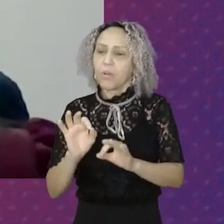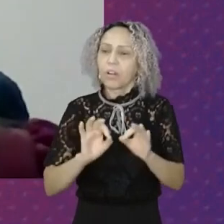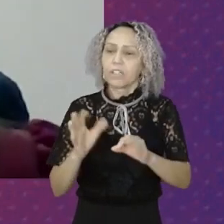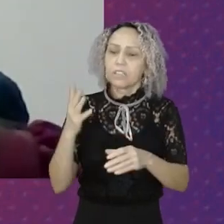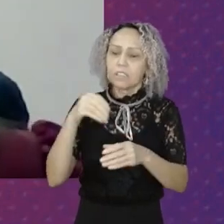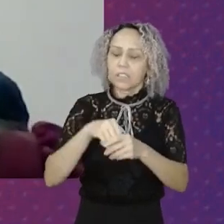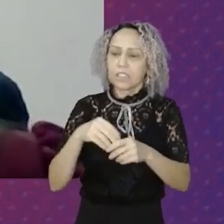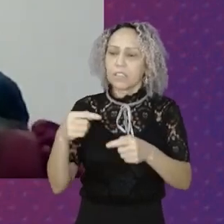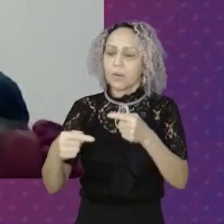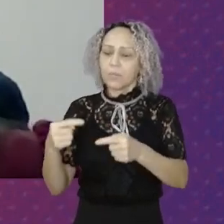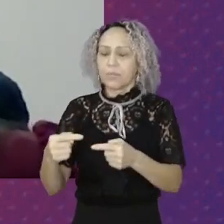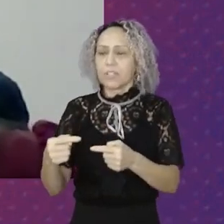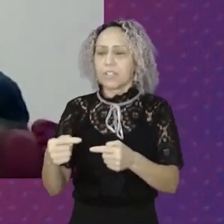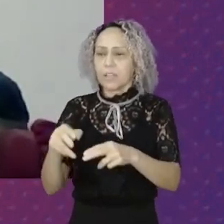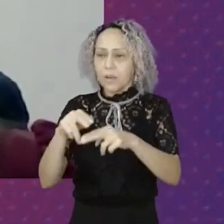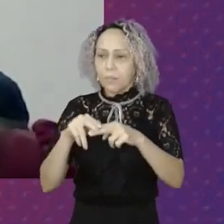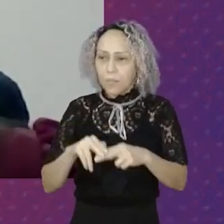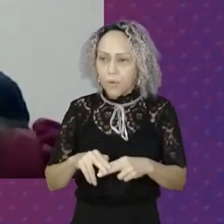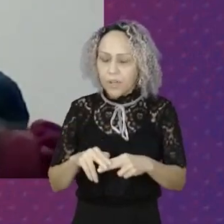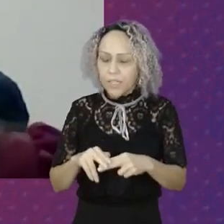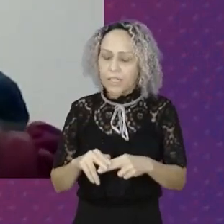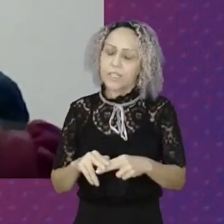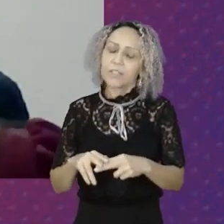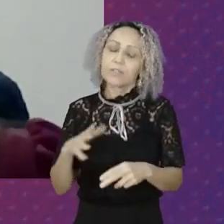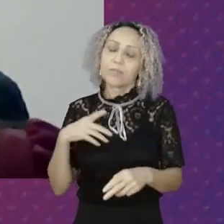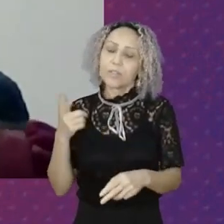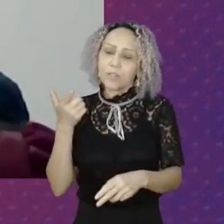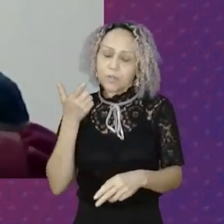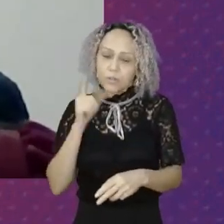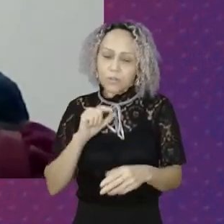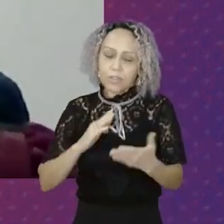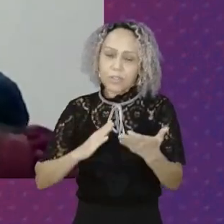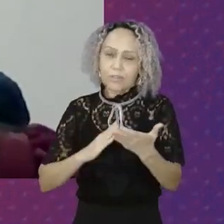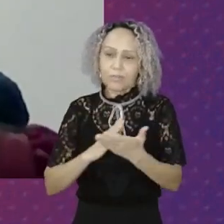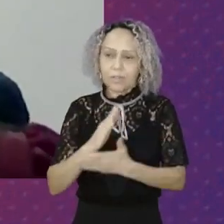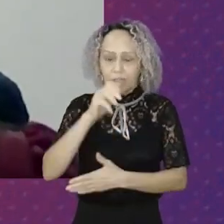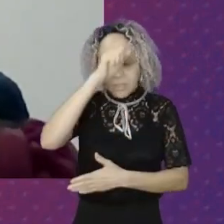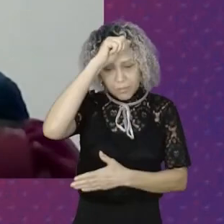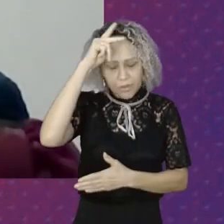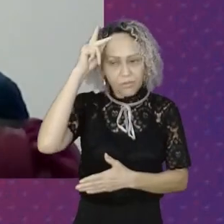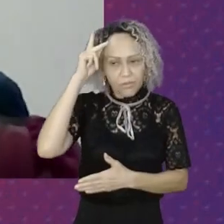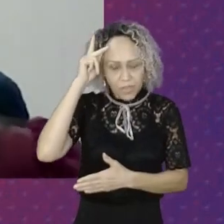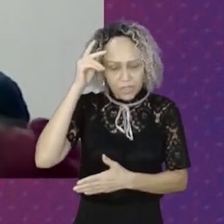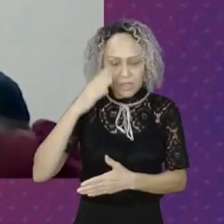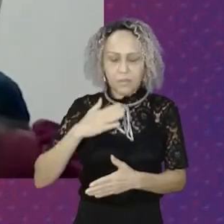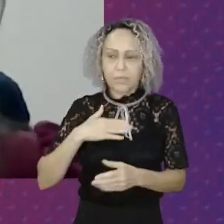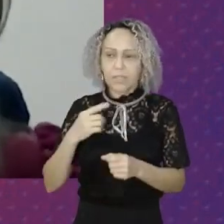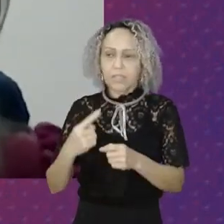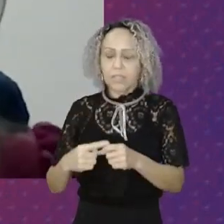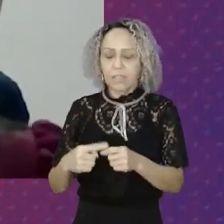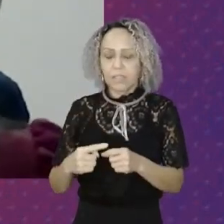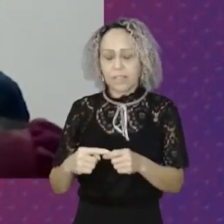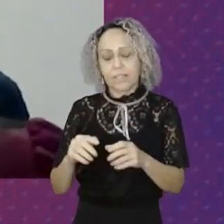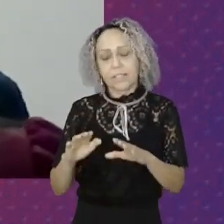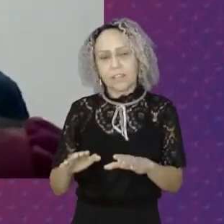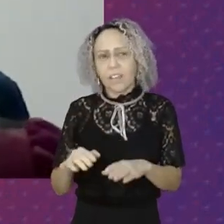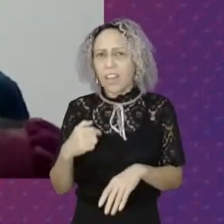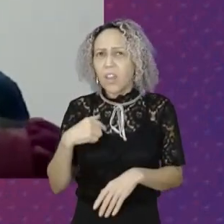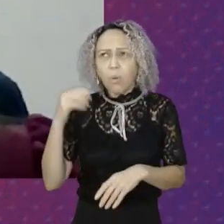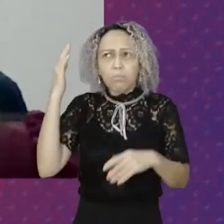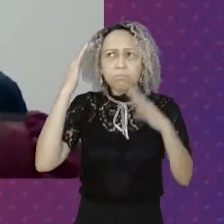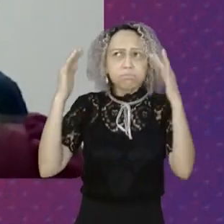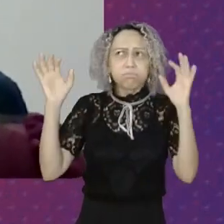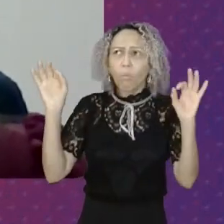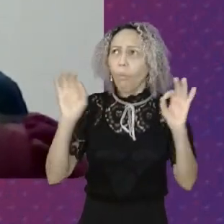trouxe nesse espaço do executivo da minha cidade, mesmo sem eu ter talvez nunca me imaginado nesse